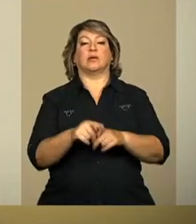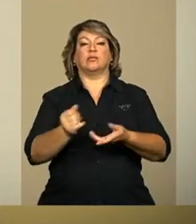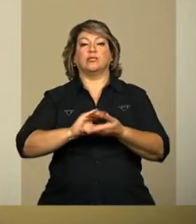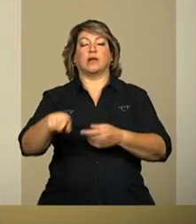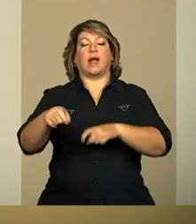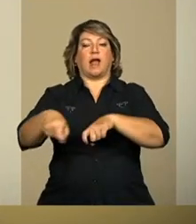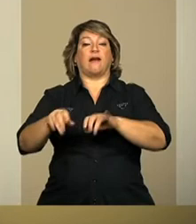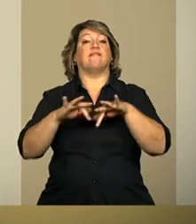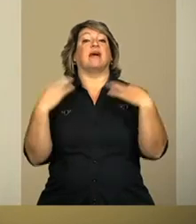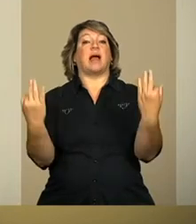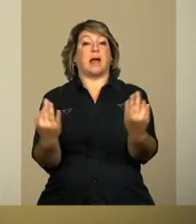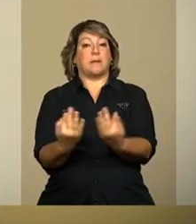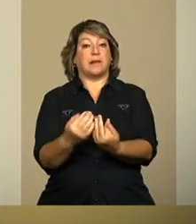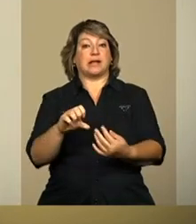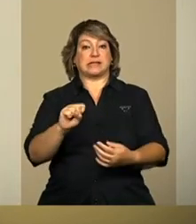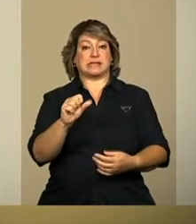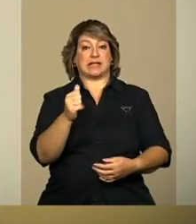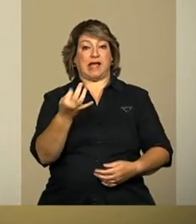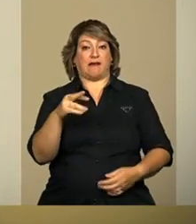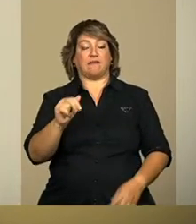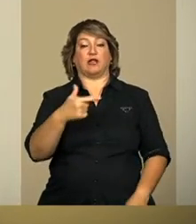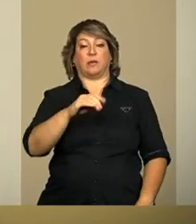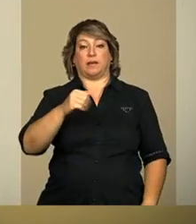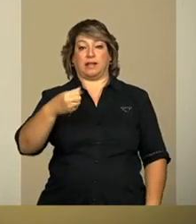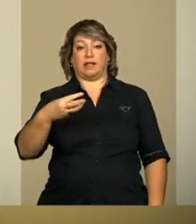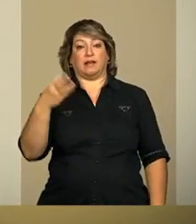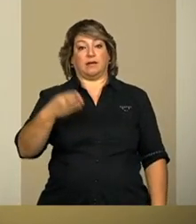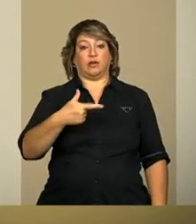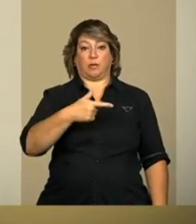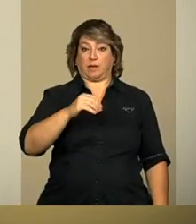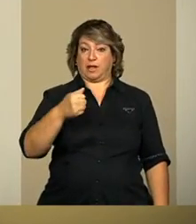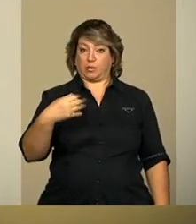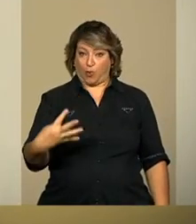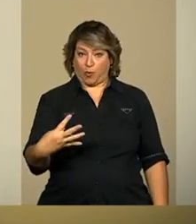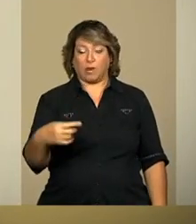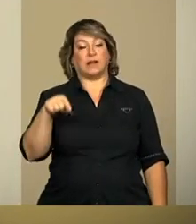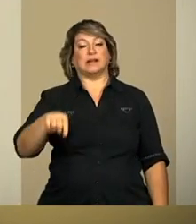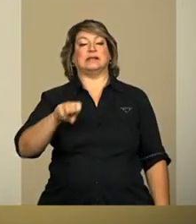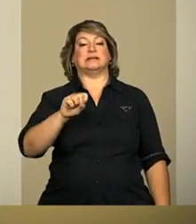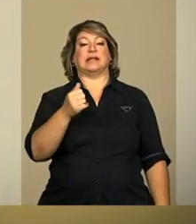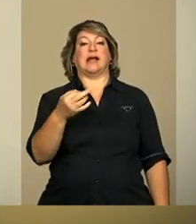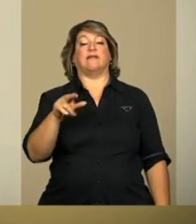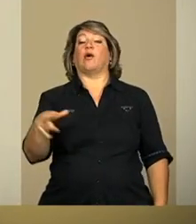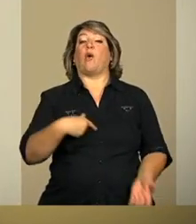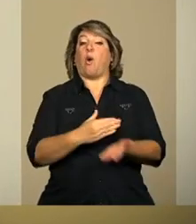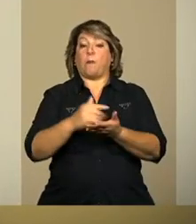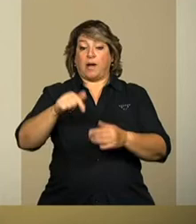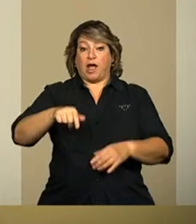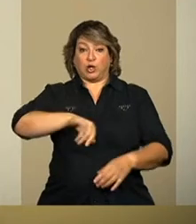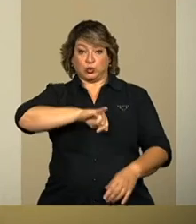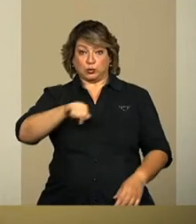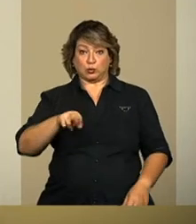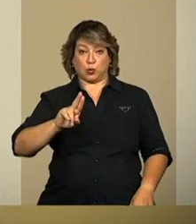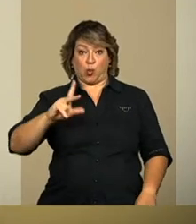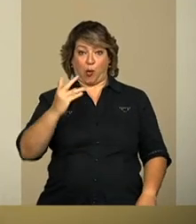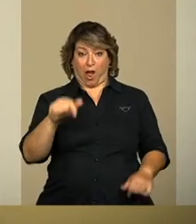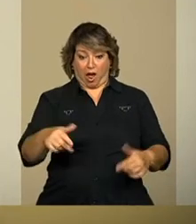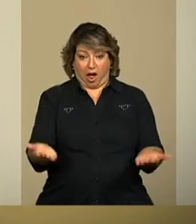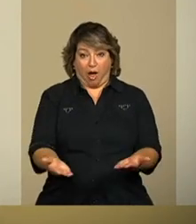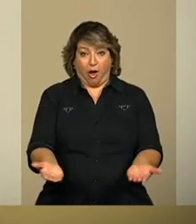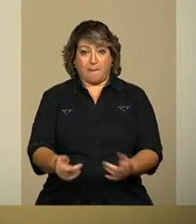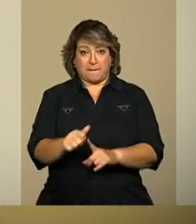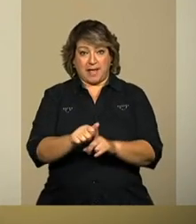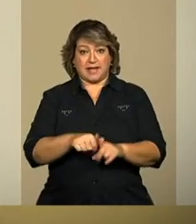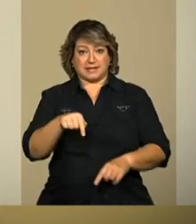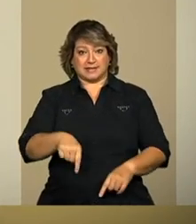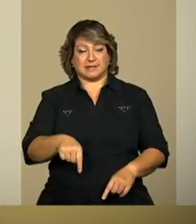Agricultura Familiar na safra 2013 2014 safra que começou esse mês de Julho Luciano esse